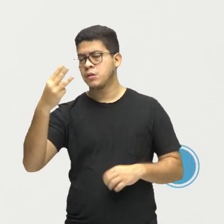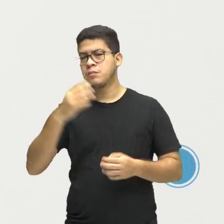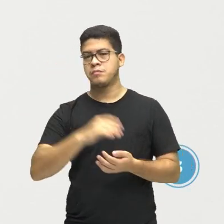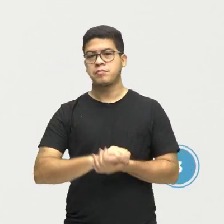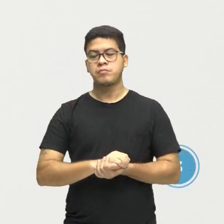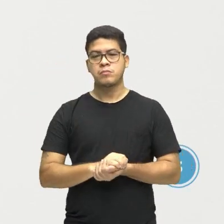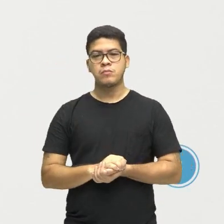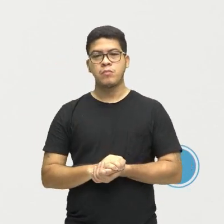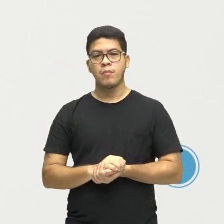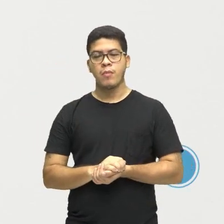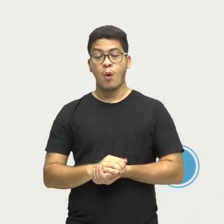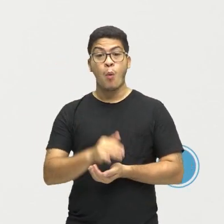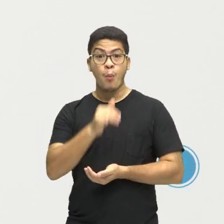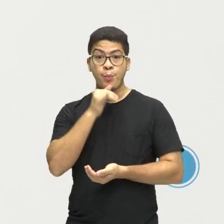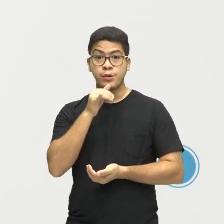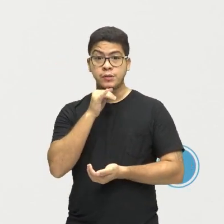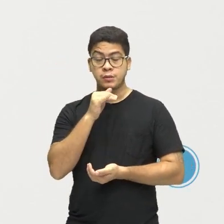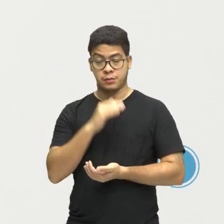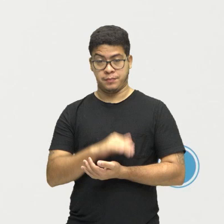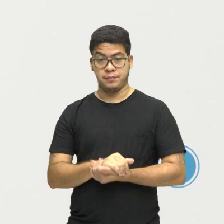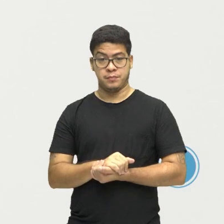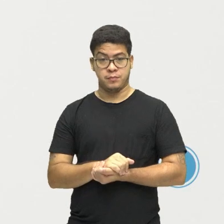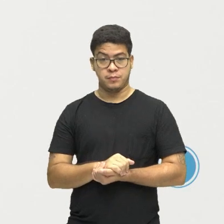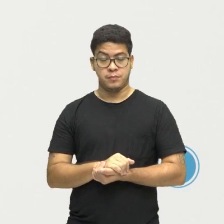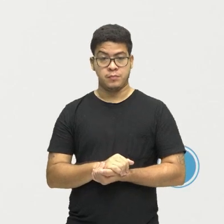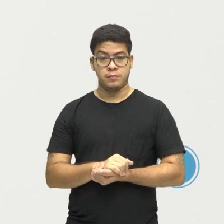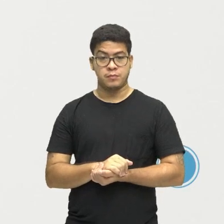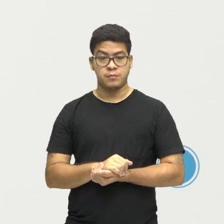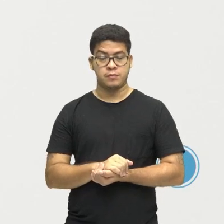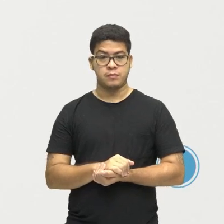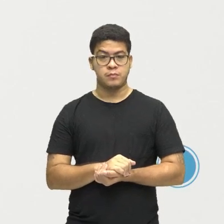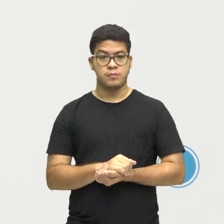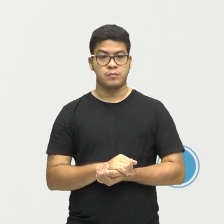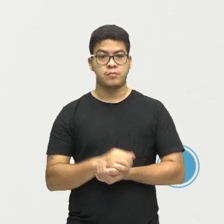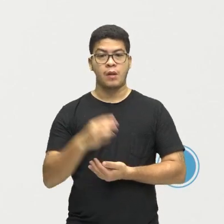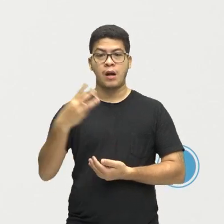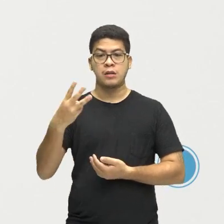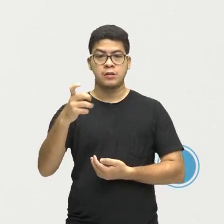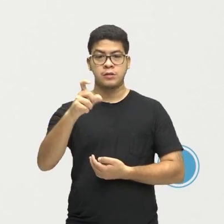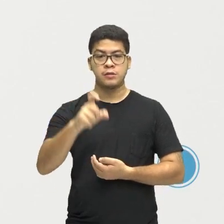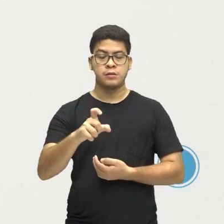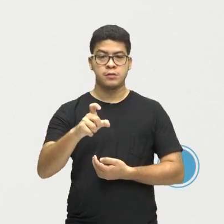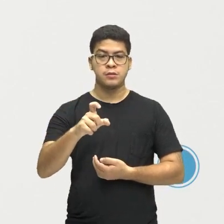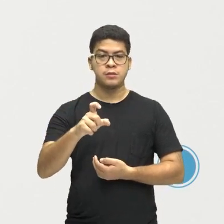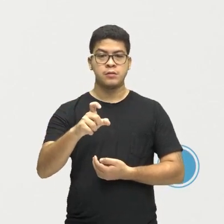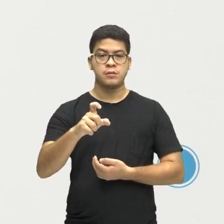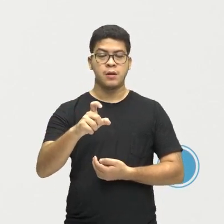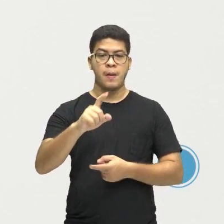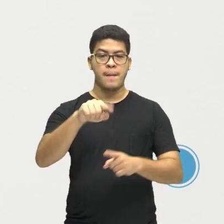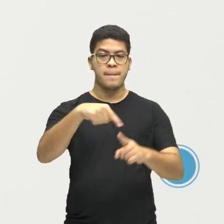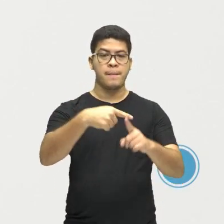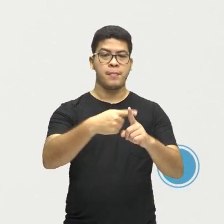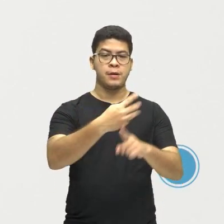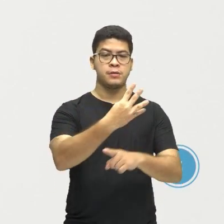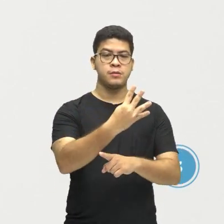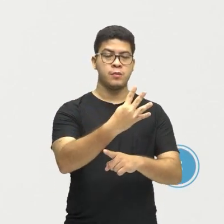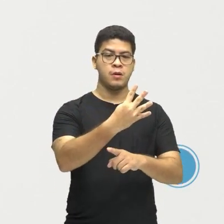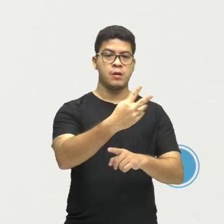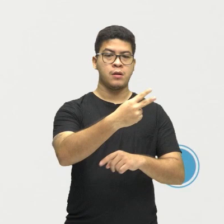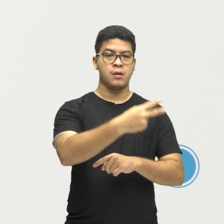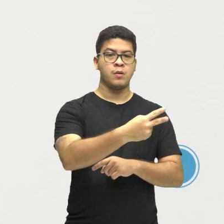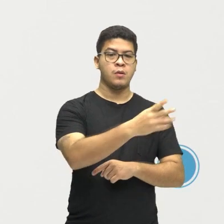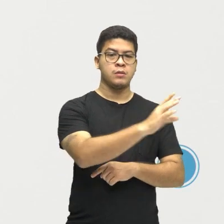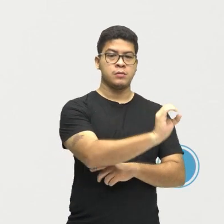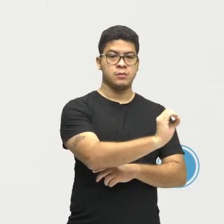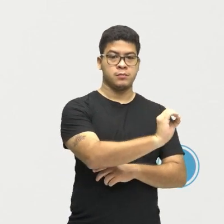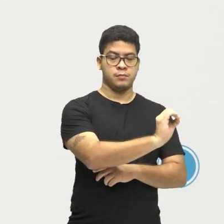3x, deixa eu trocar o pincel aqui. Normalmente a gente vê dessa forma, 3x mais 4 igual a